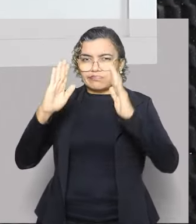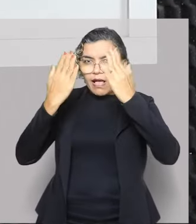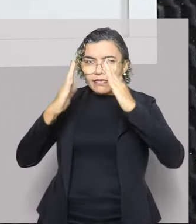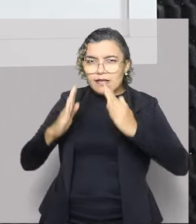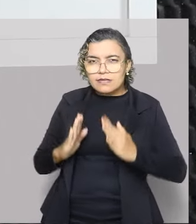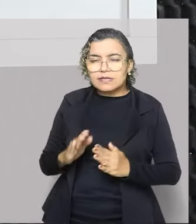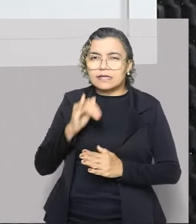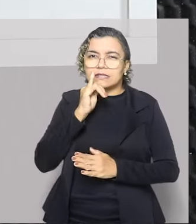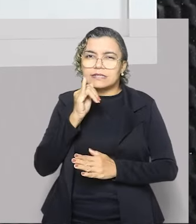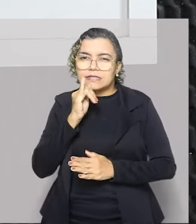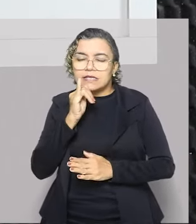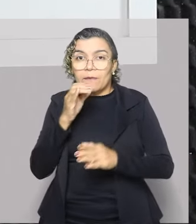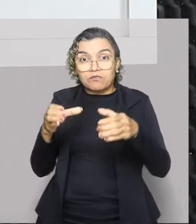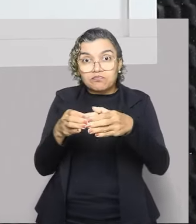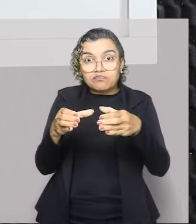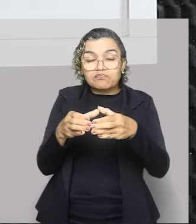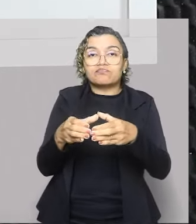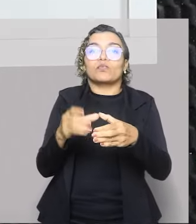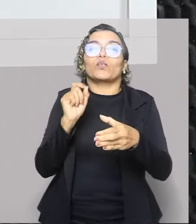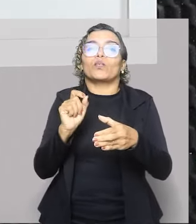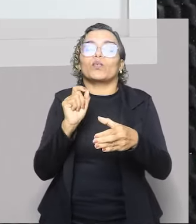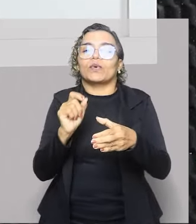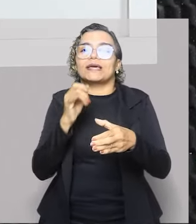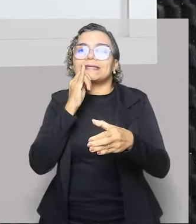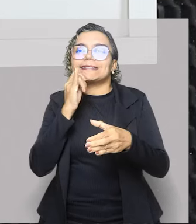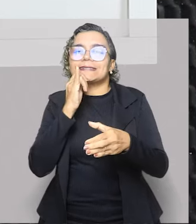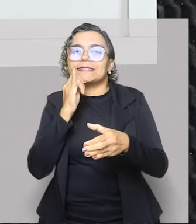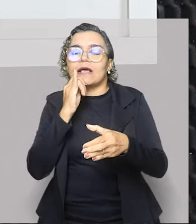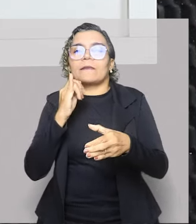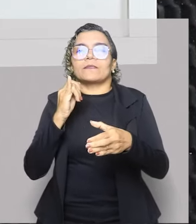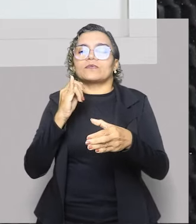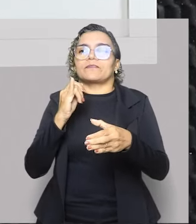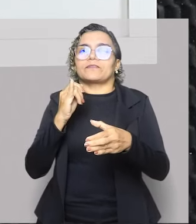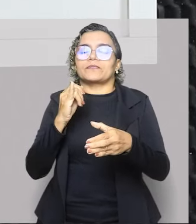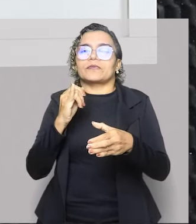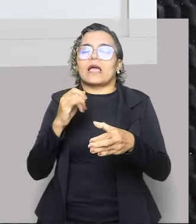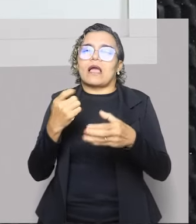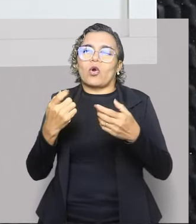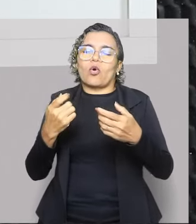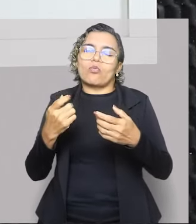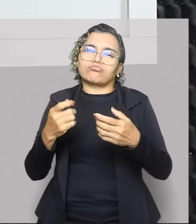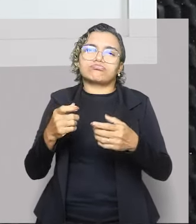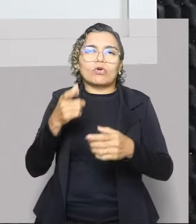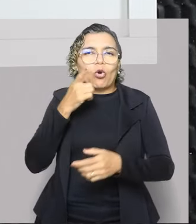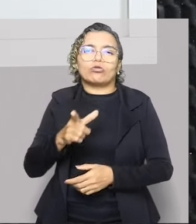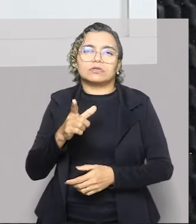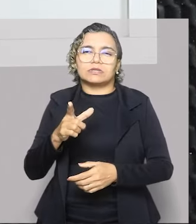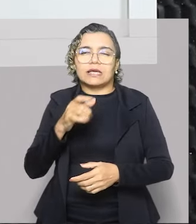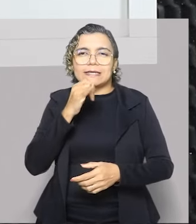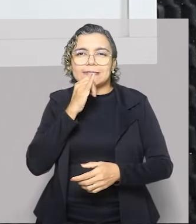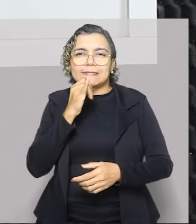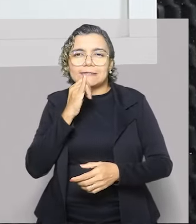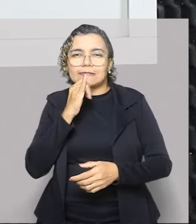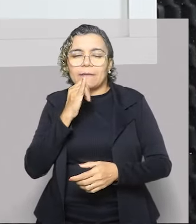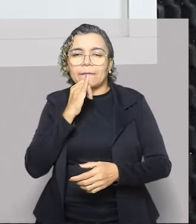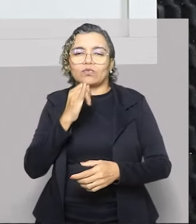mesma espécie organismos que conseguem cruzar entre si tá certo e gerar descendentes férteis